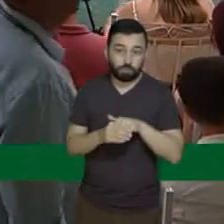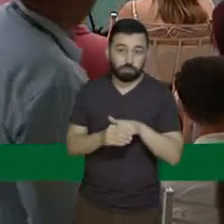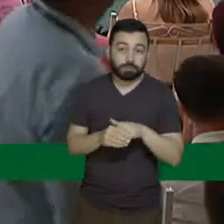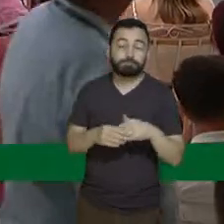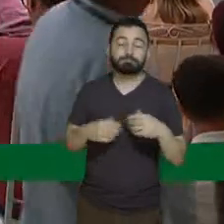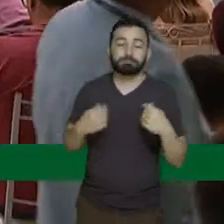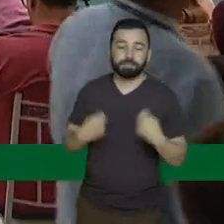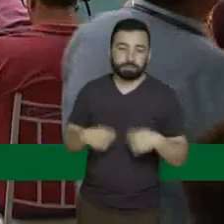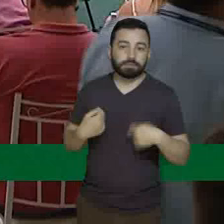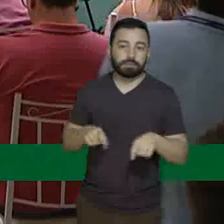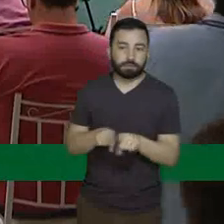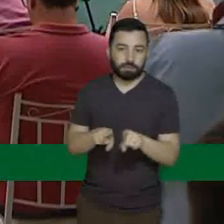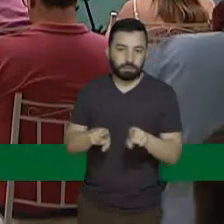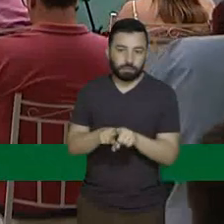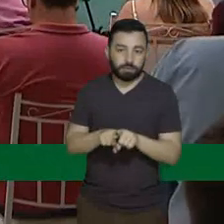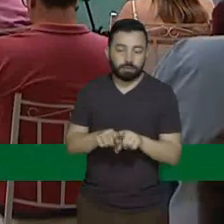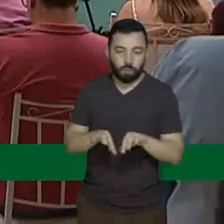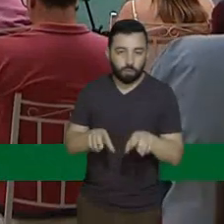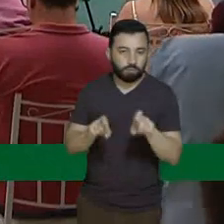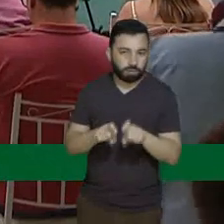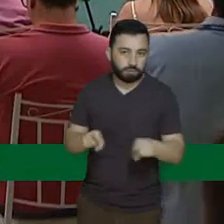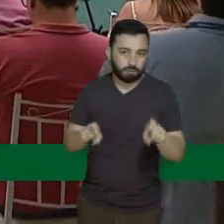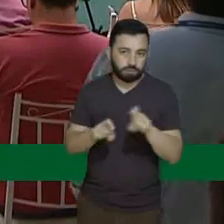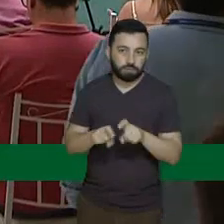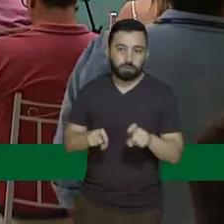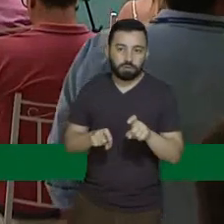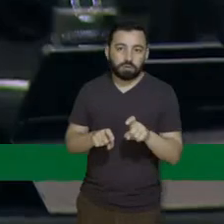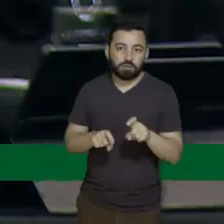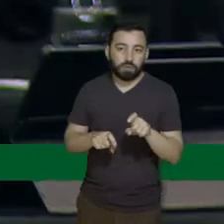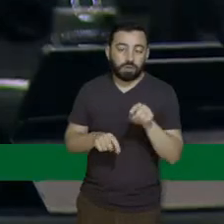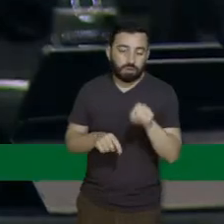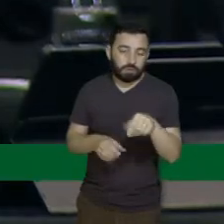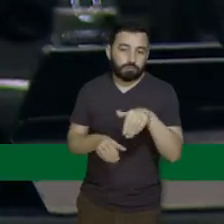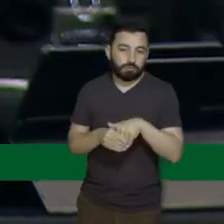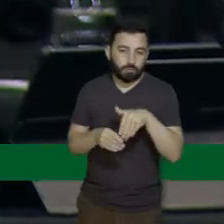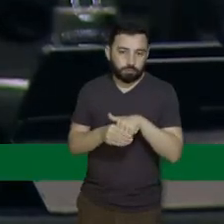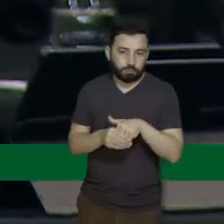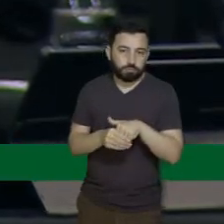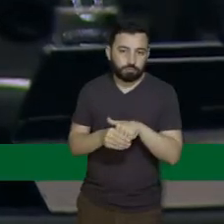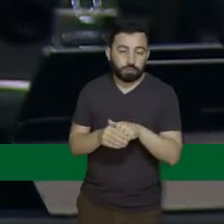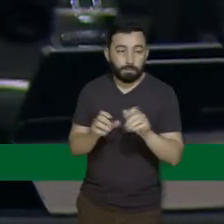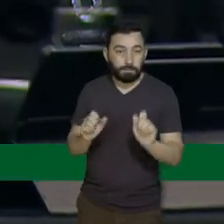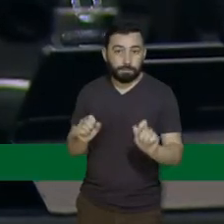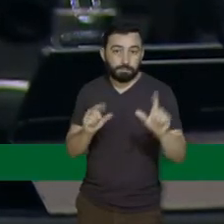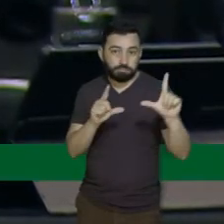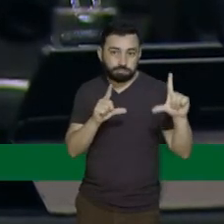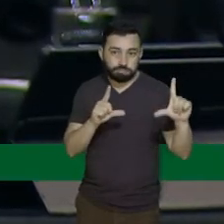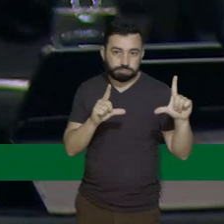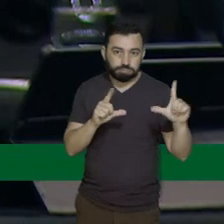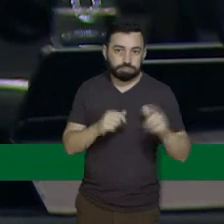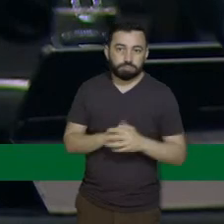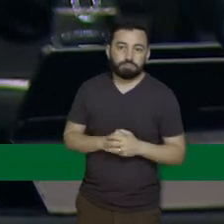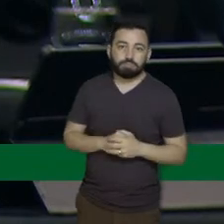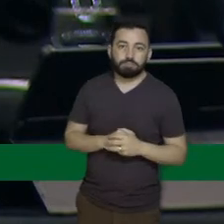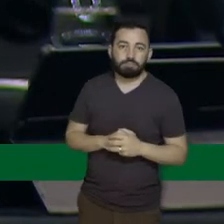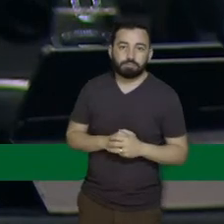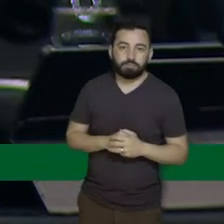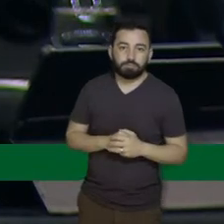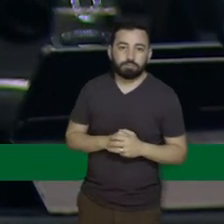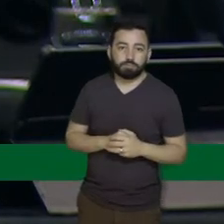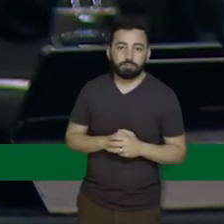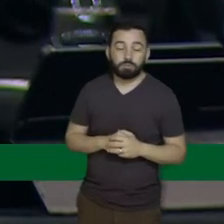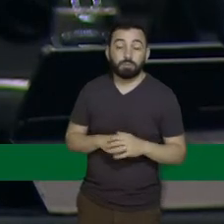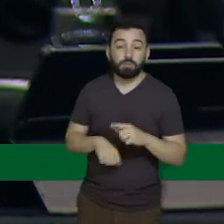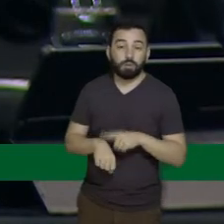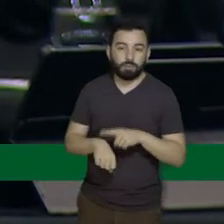fará, através do seu computador, que irá registrar a sua votação no telão do Parlamento. No momento em que